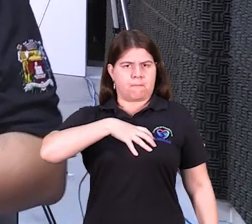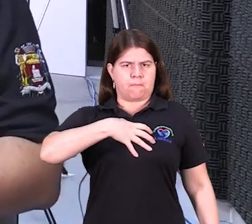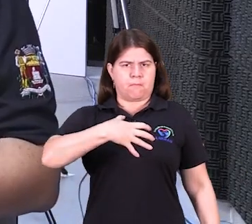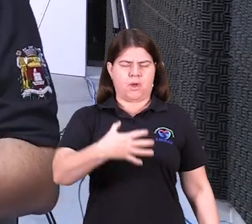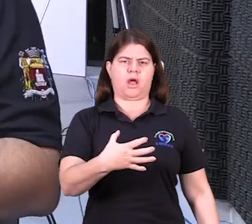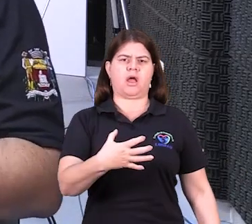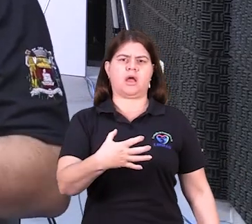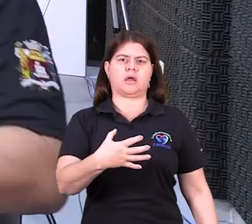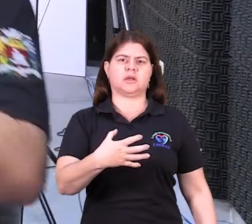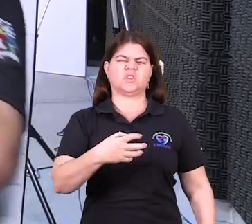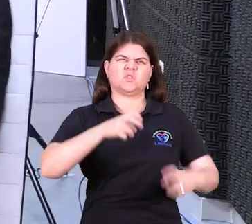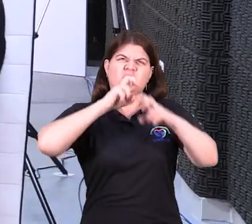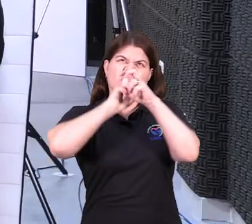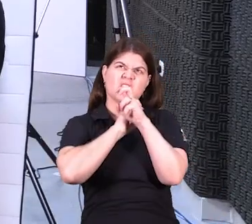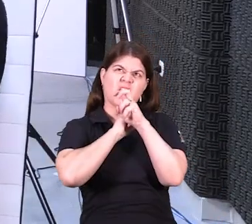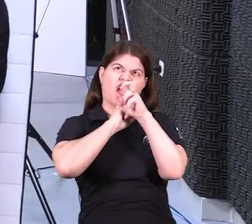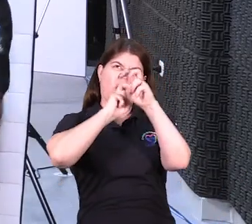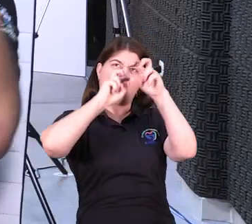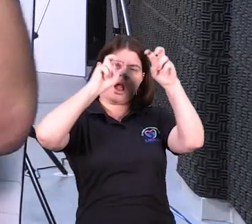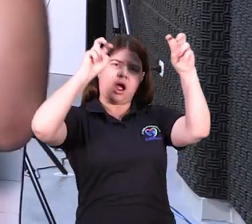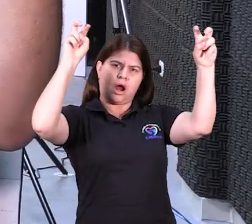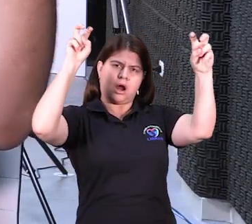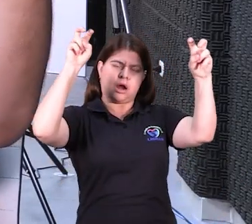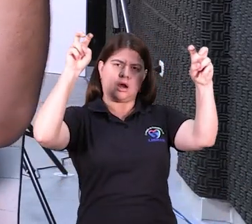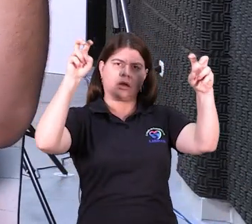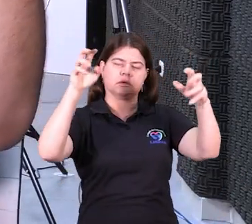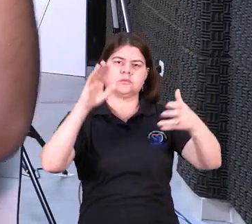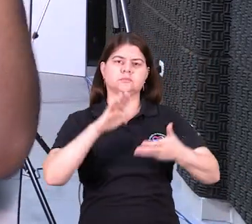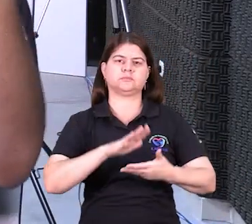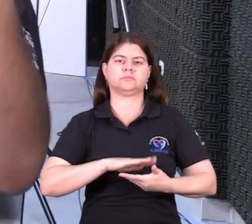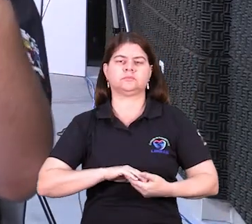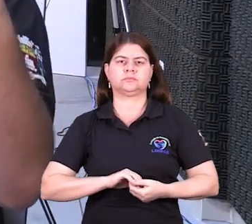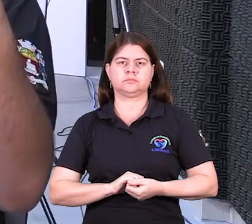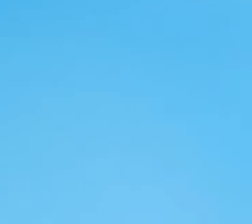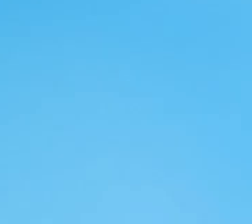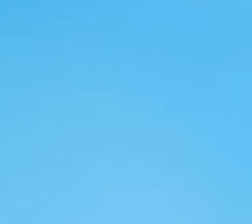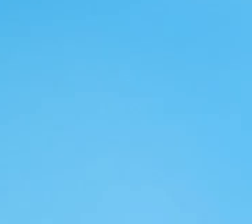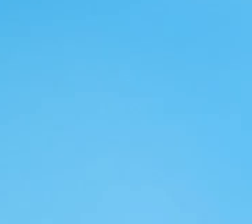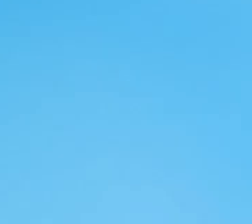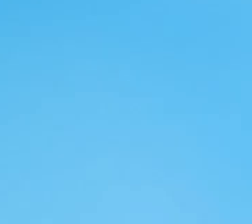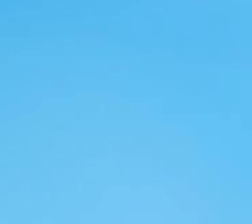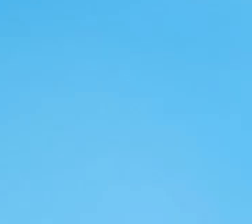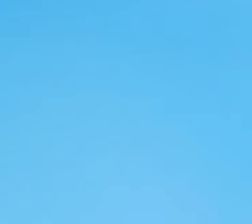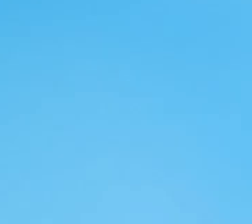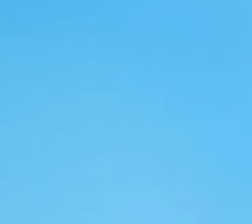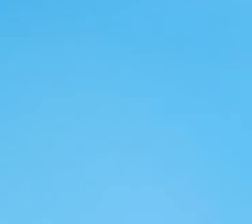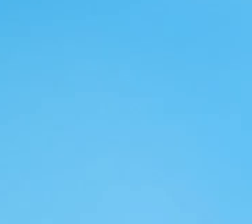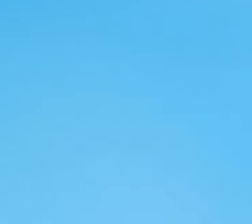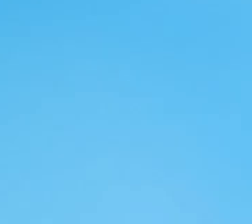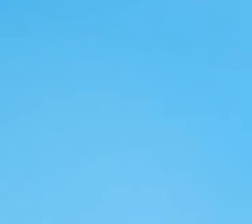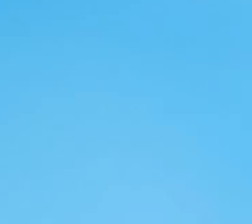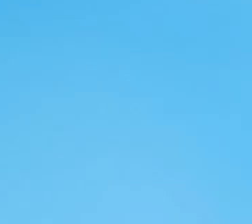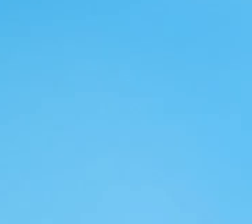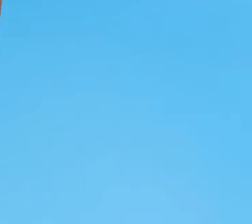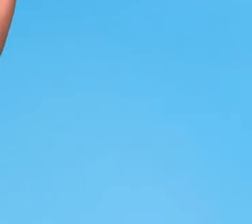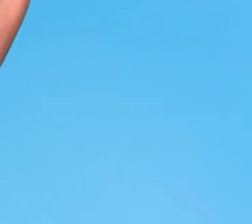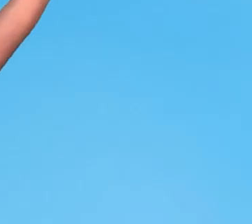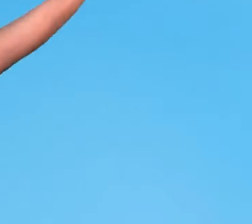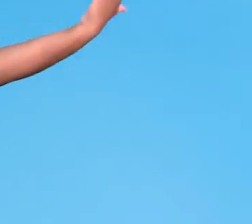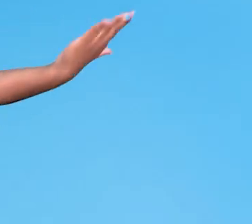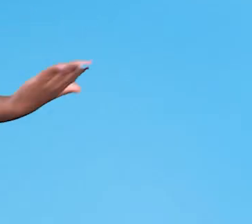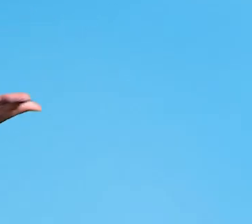que é um povo heróico e que ele soltou um brado muito forte. E o sol da liberdade,